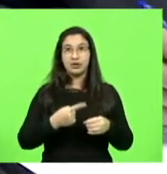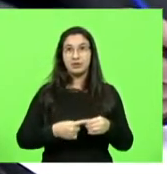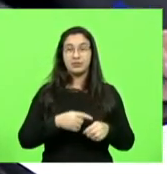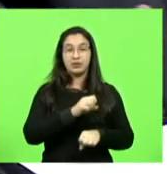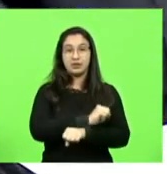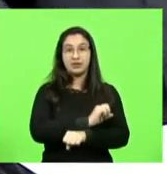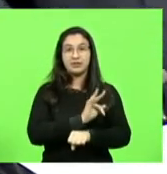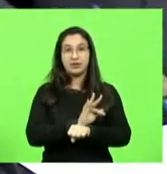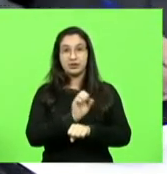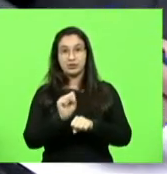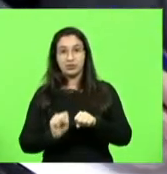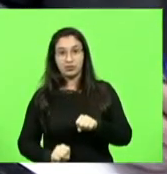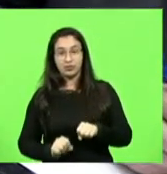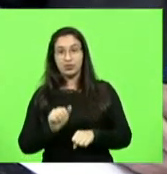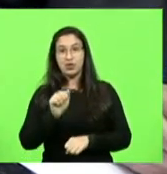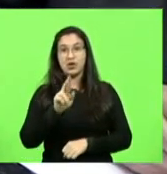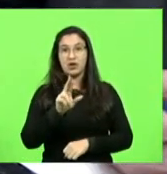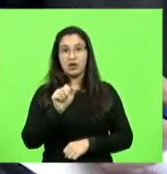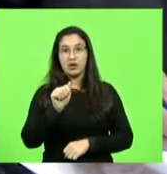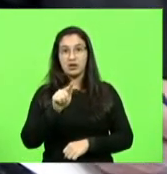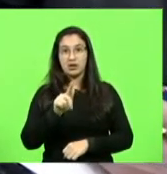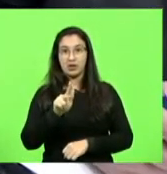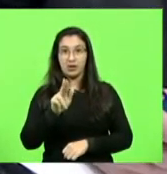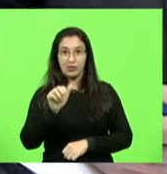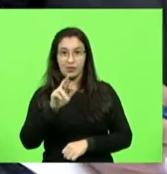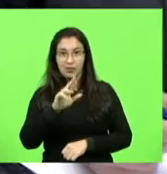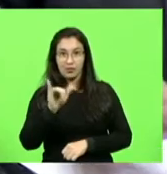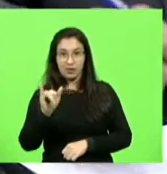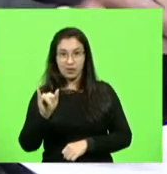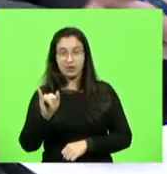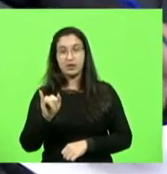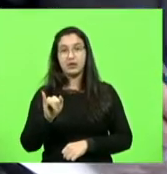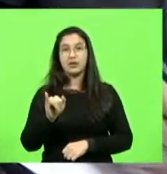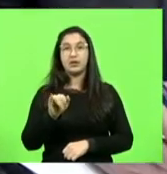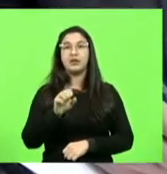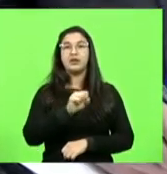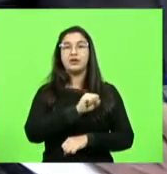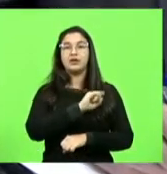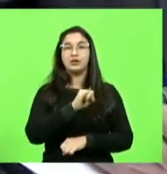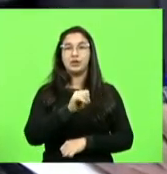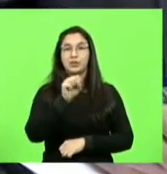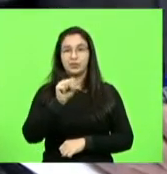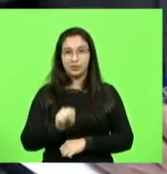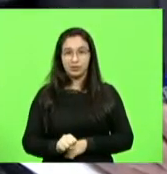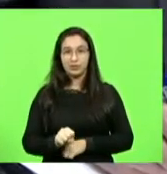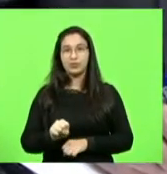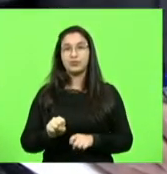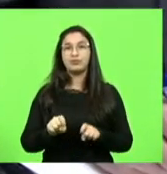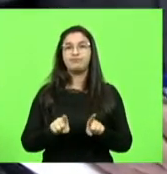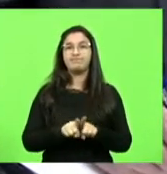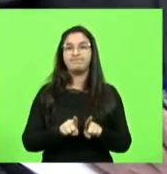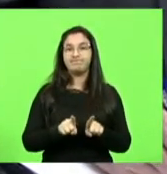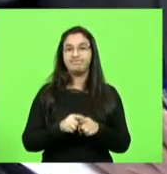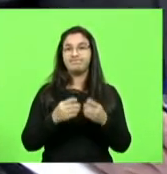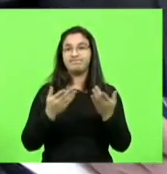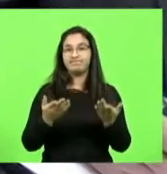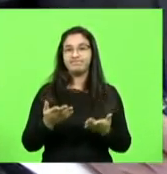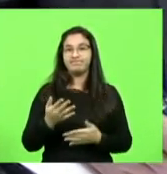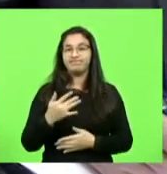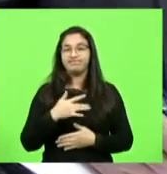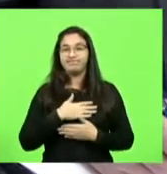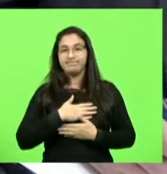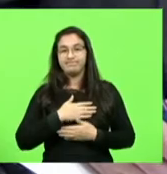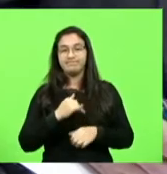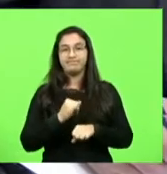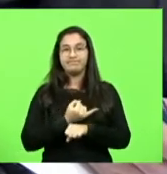Balneário Barra do Sul, Araquari, Planalto Norte Catarinense, região de Jaraguá do Sul e principalmente a nossa querida Joinville.